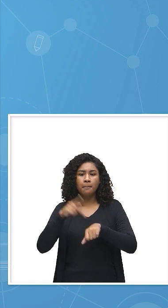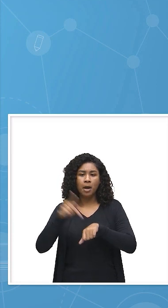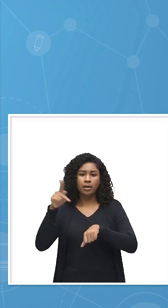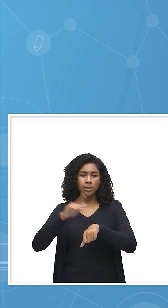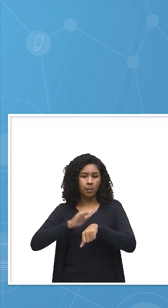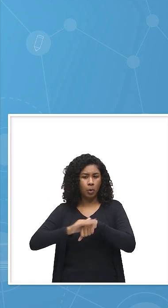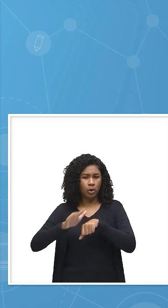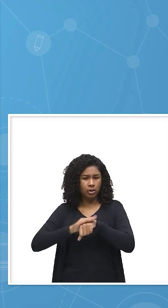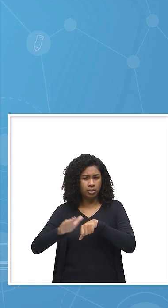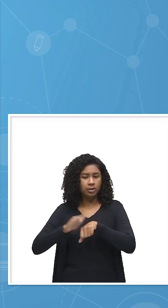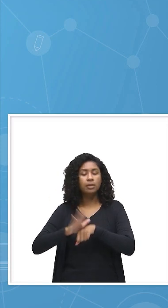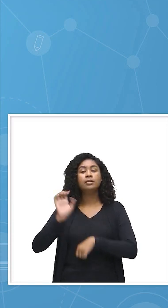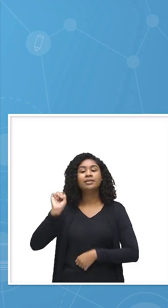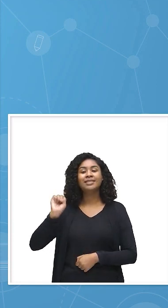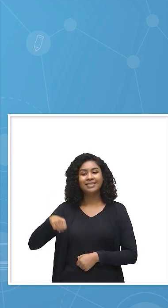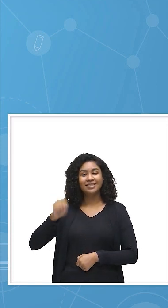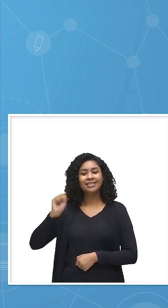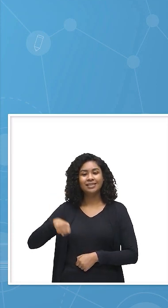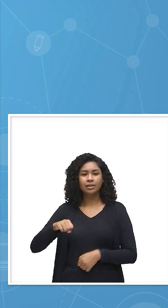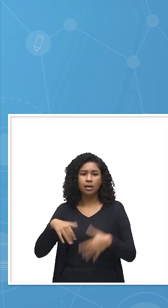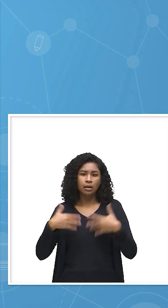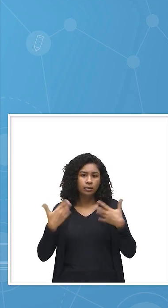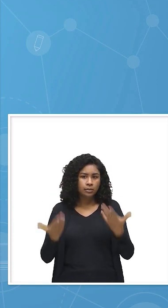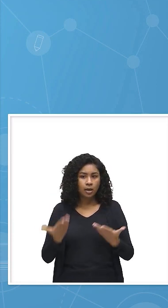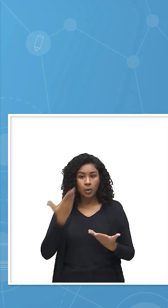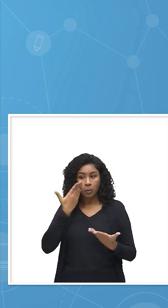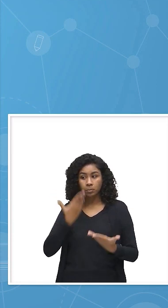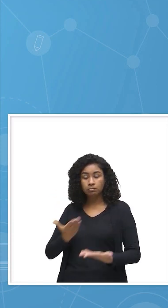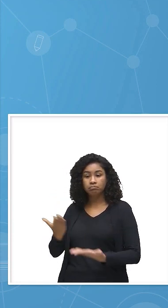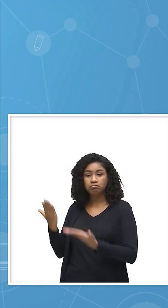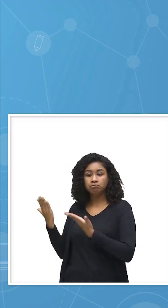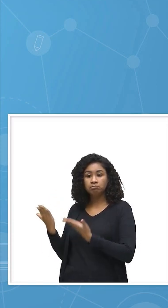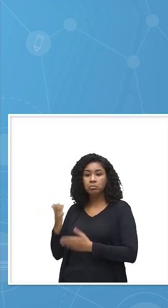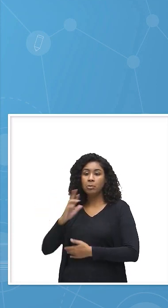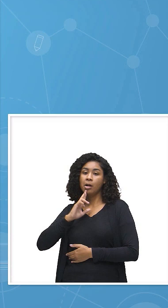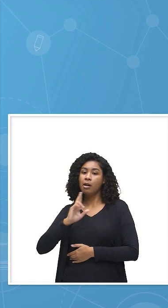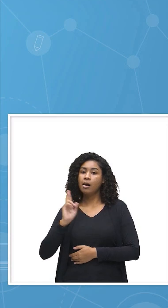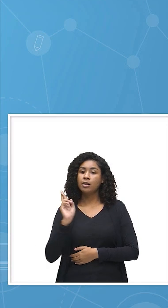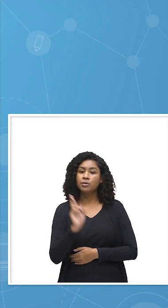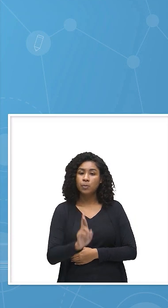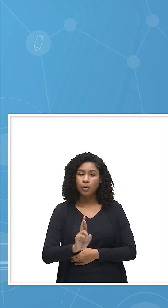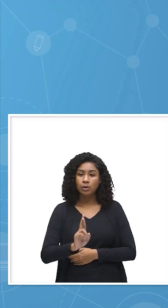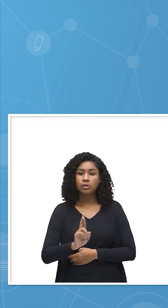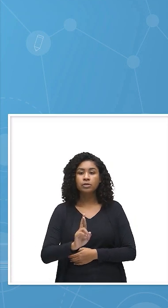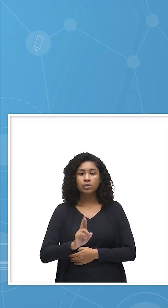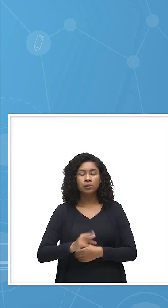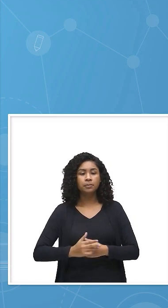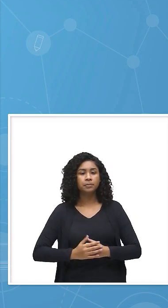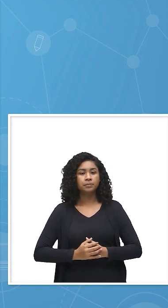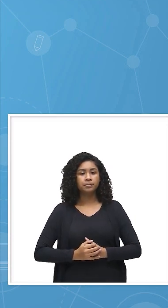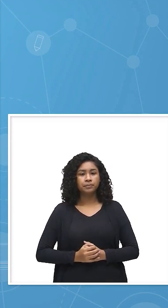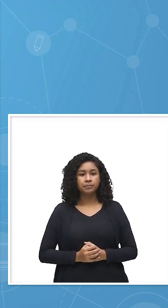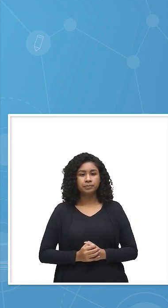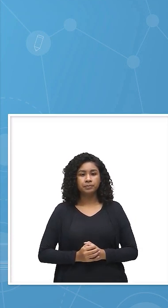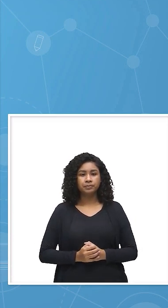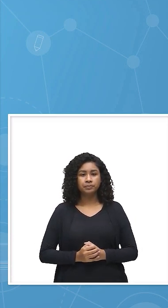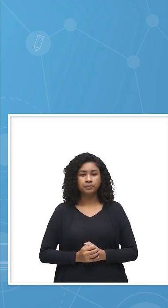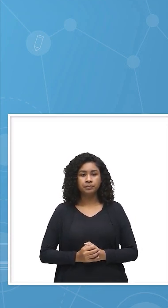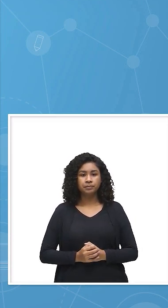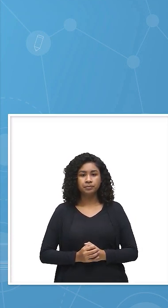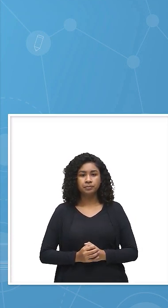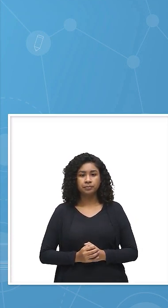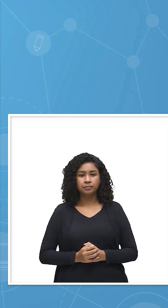bem. Então, nesse caso aqui, a gente vai ter como